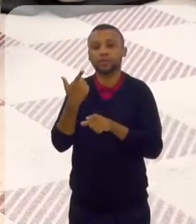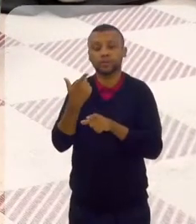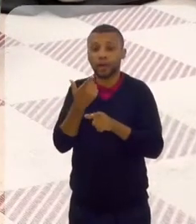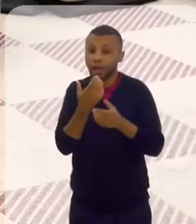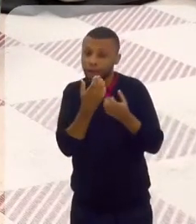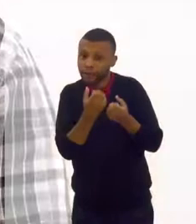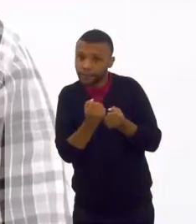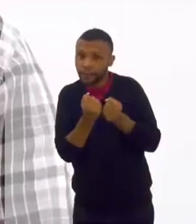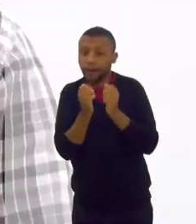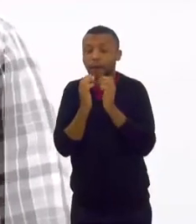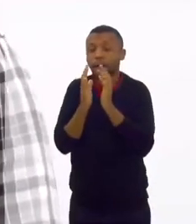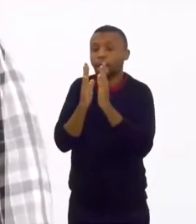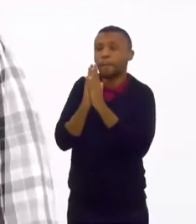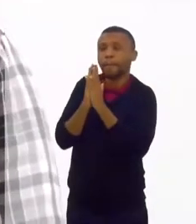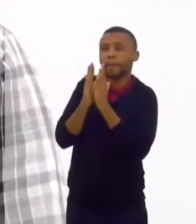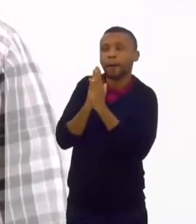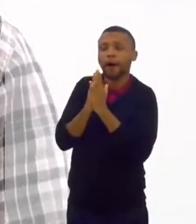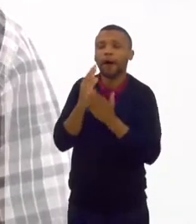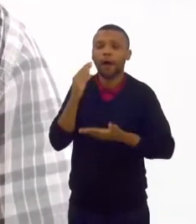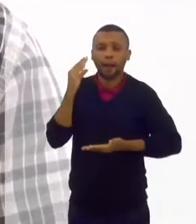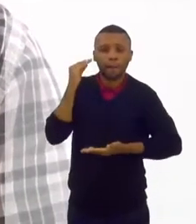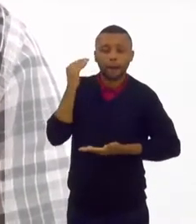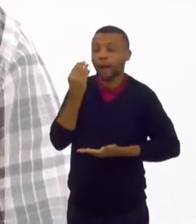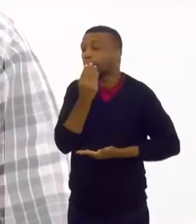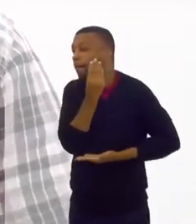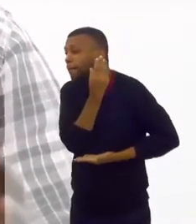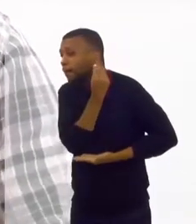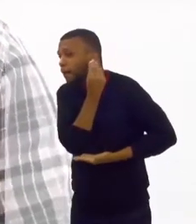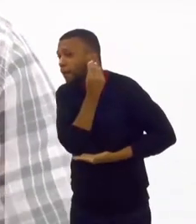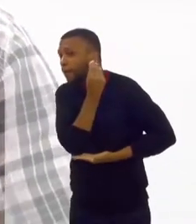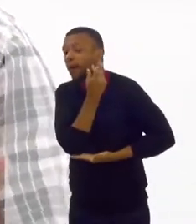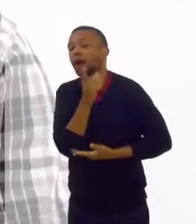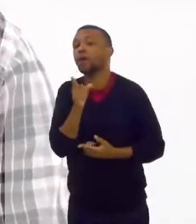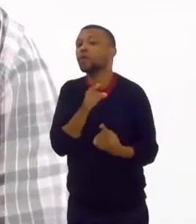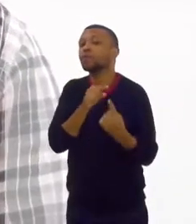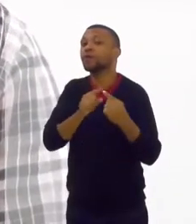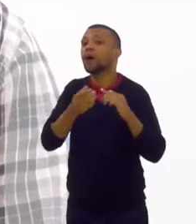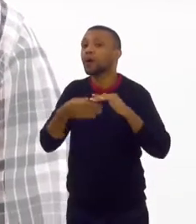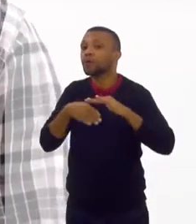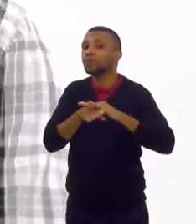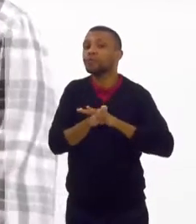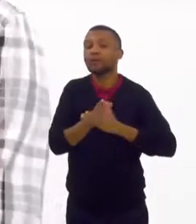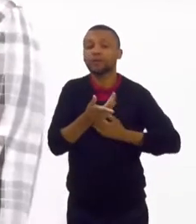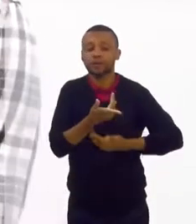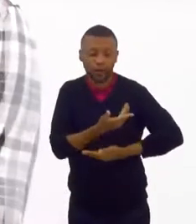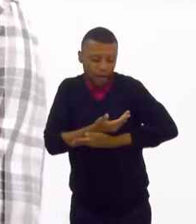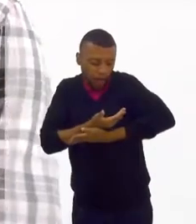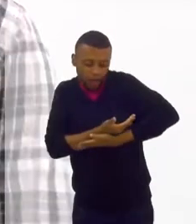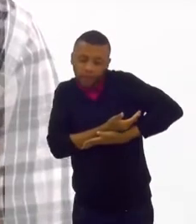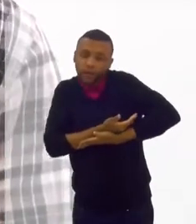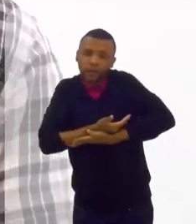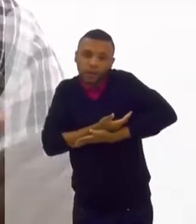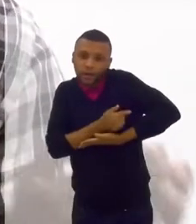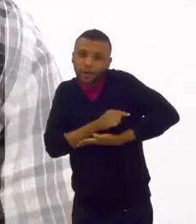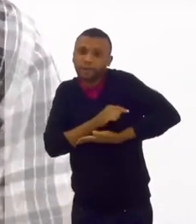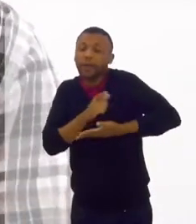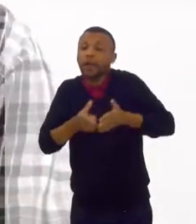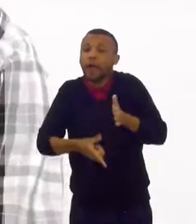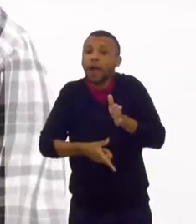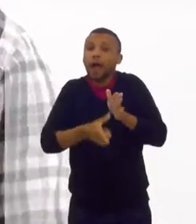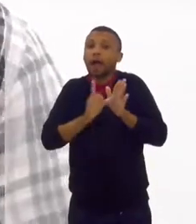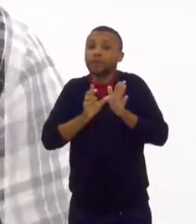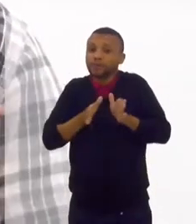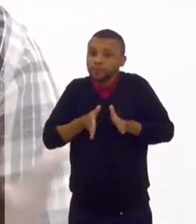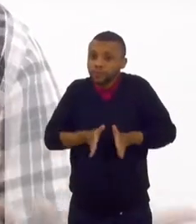fazer a oração, você faz o iqama no ouvido esquerdo. Então, acostumando a criança, você vai acostumando bem antes